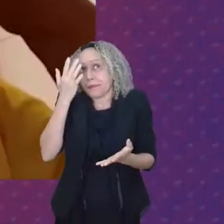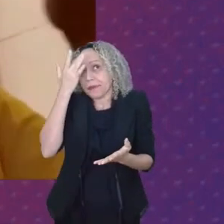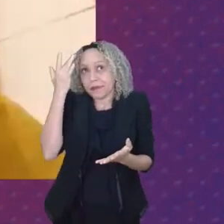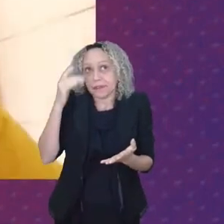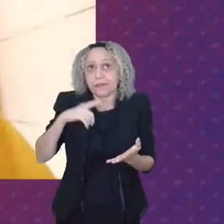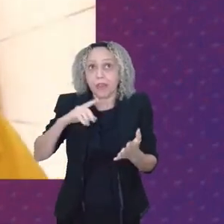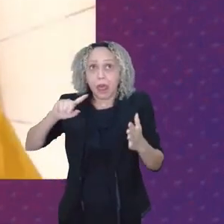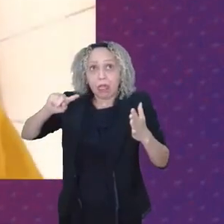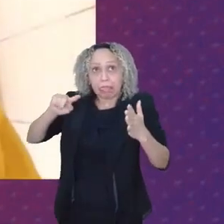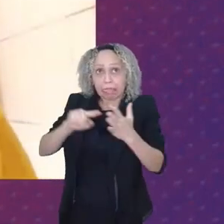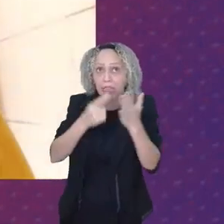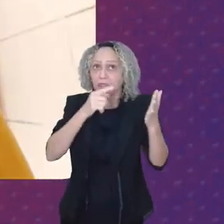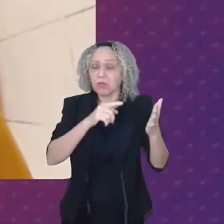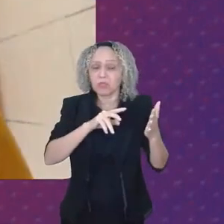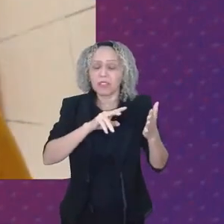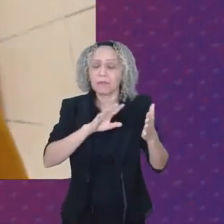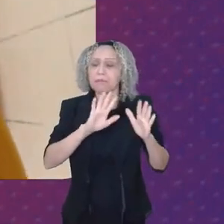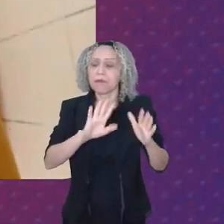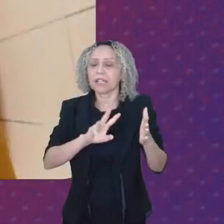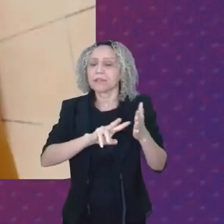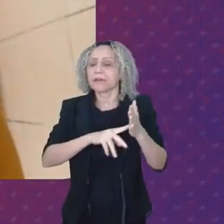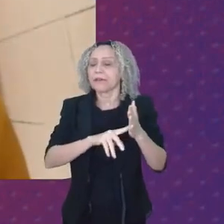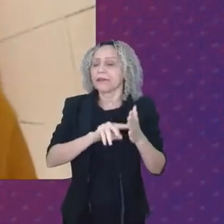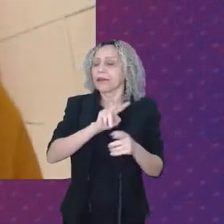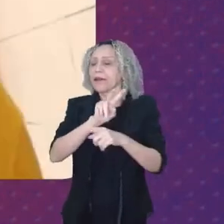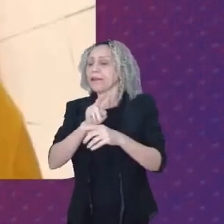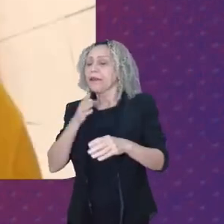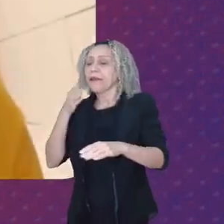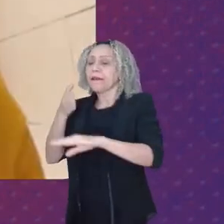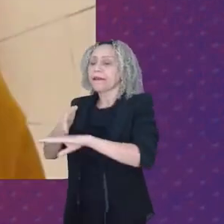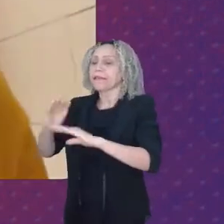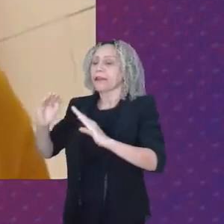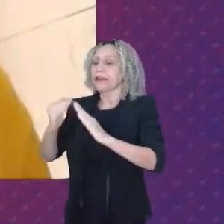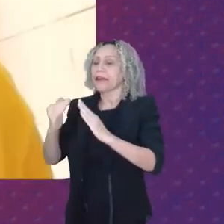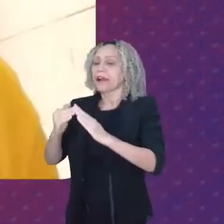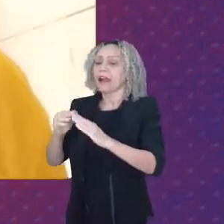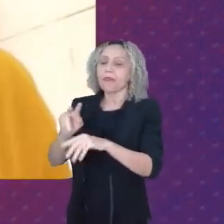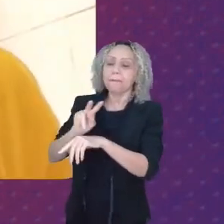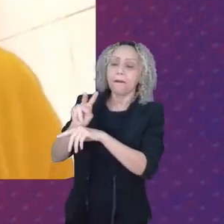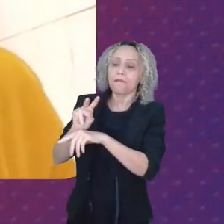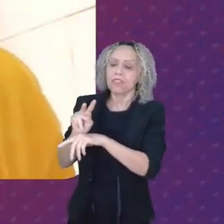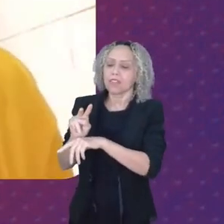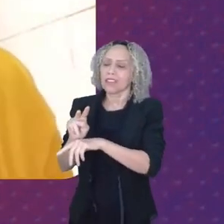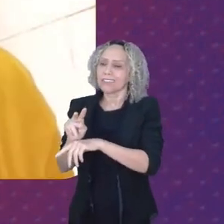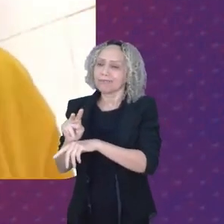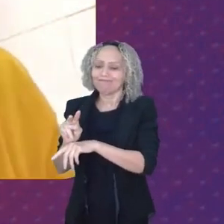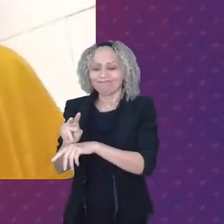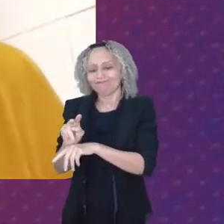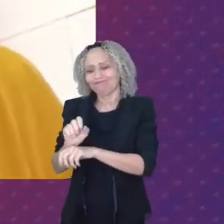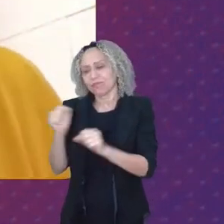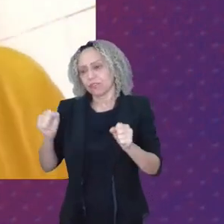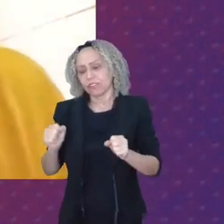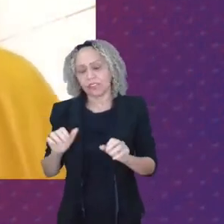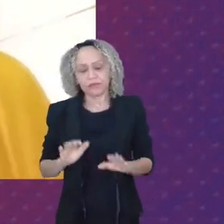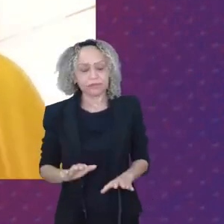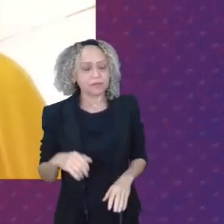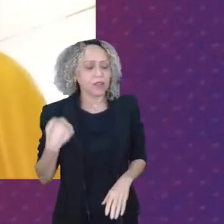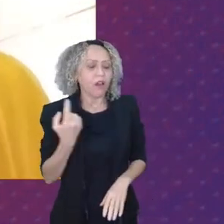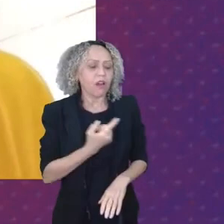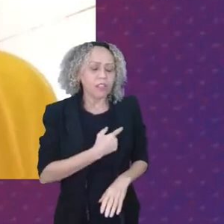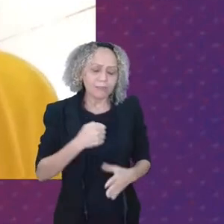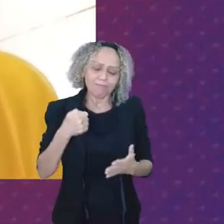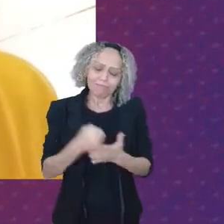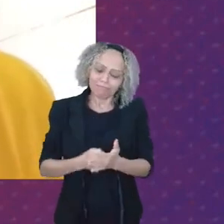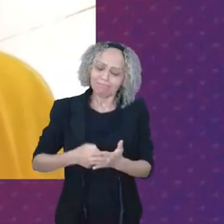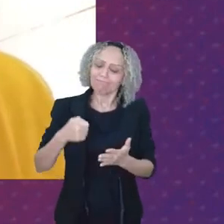denúncias. Então, isso a gente tenta, até hoje, lutar contra